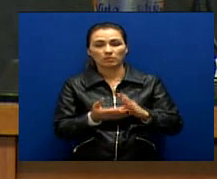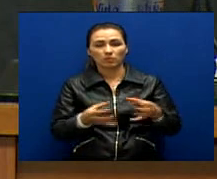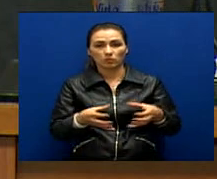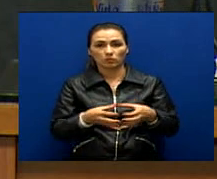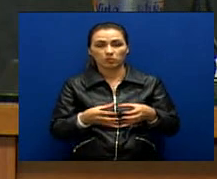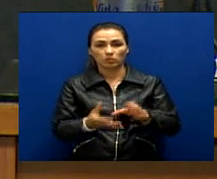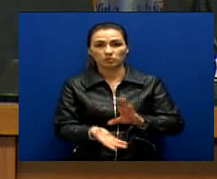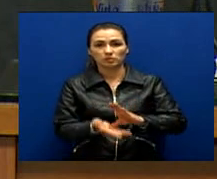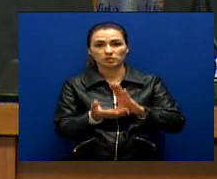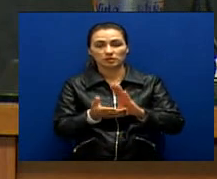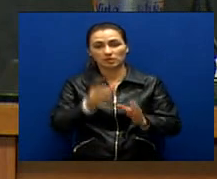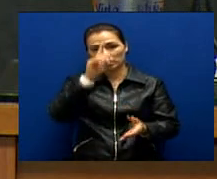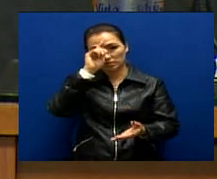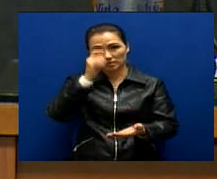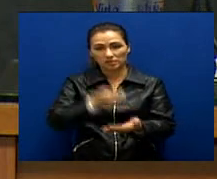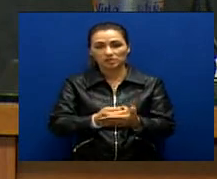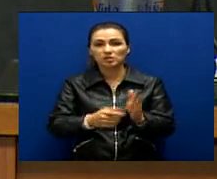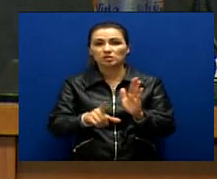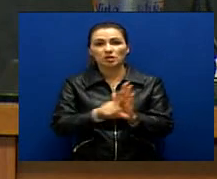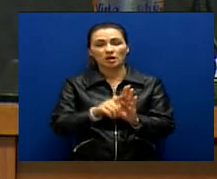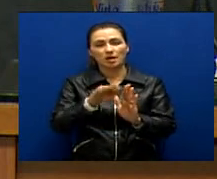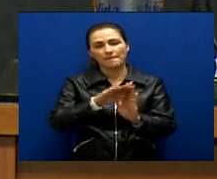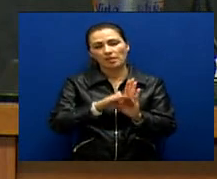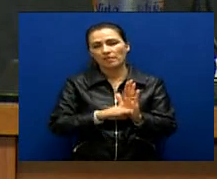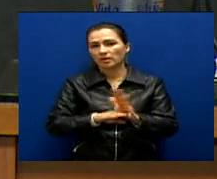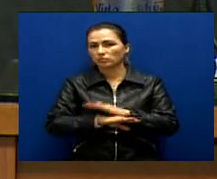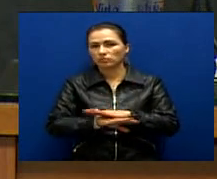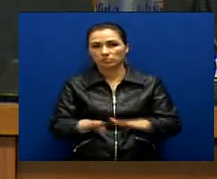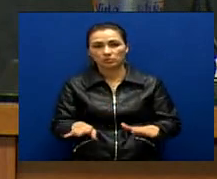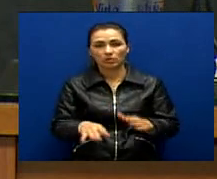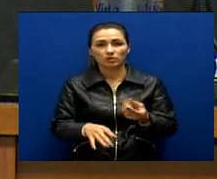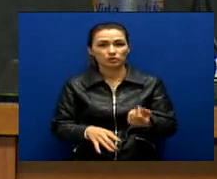juros novamente nossa vida